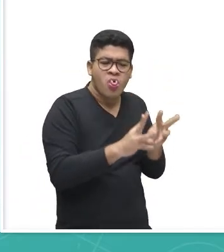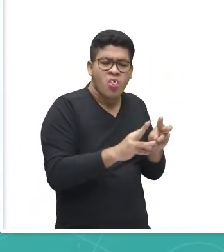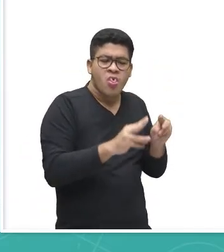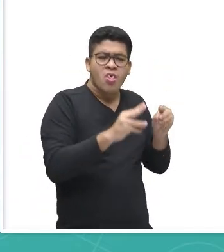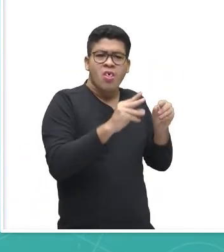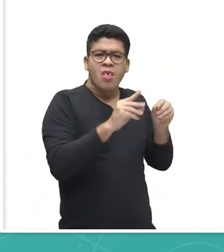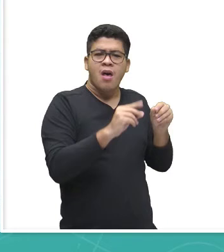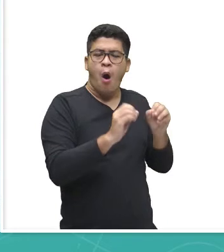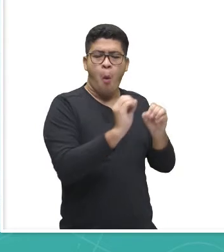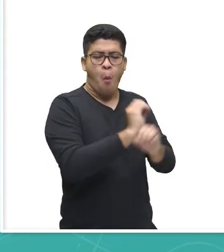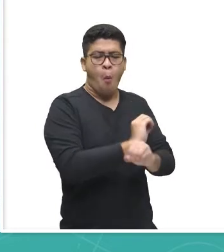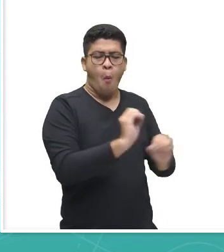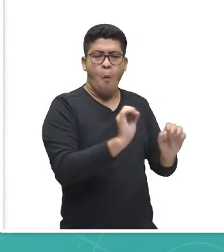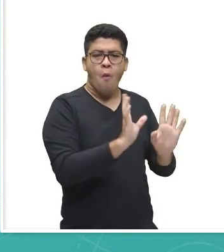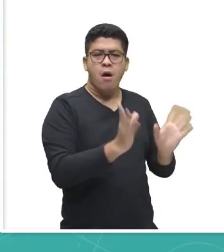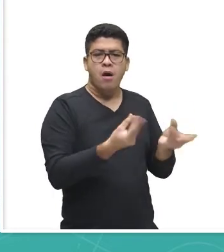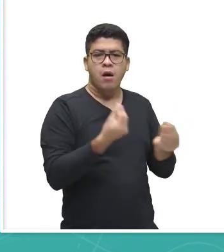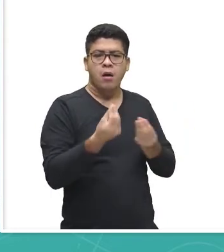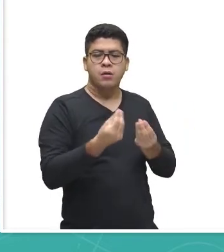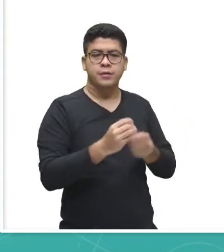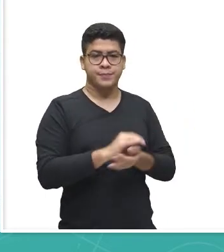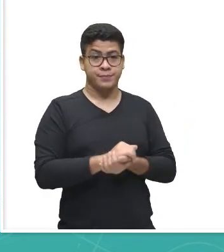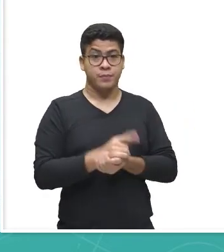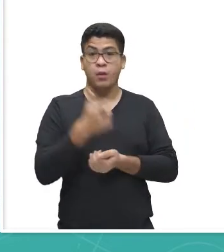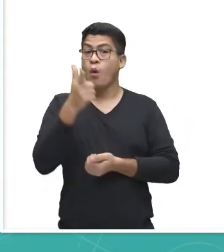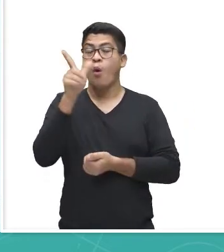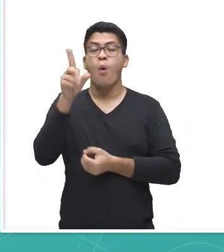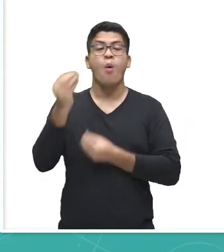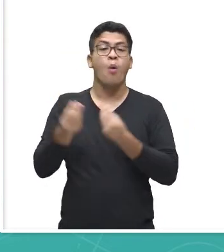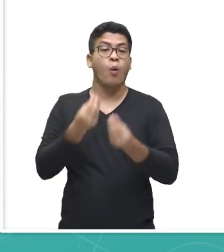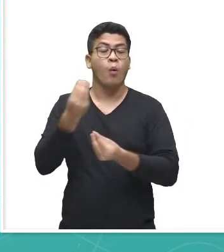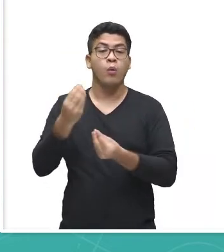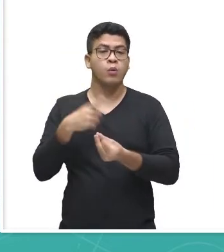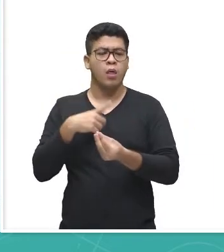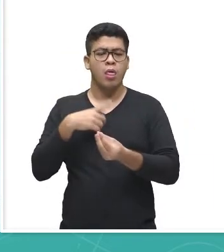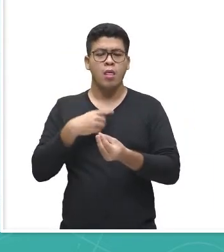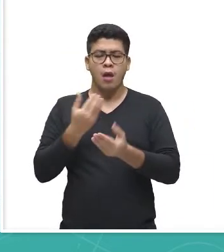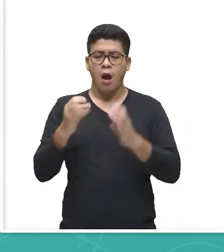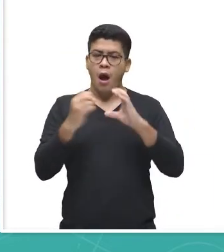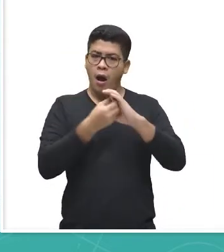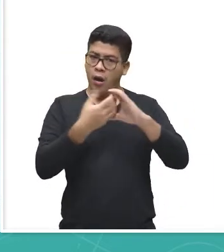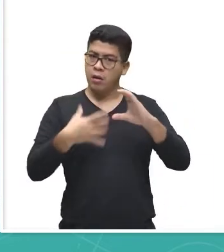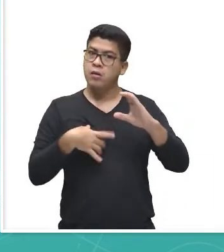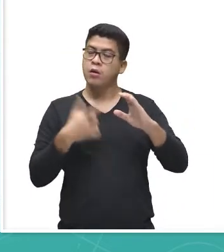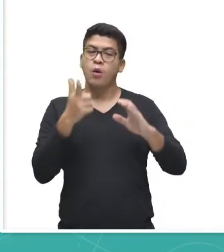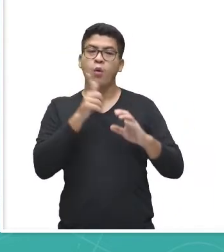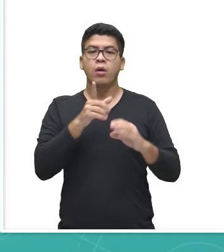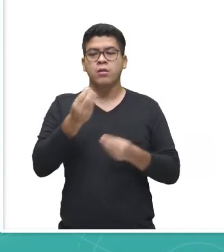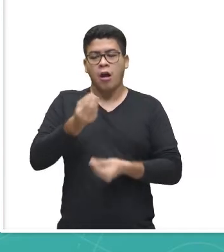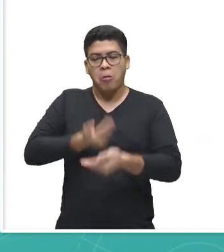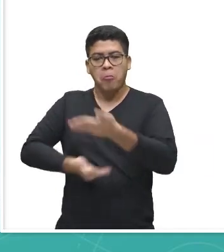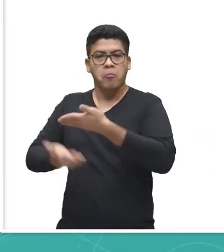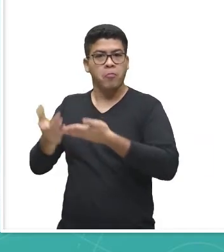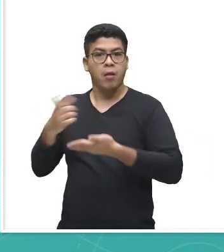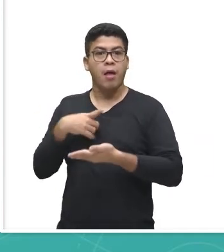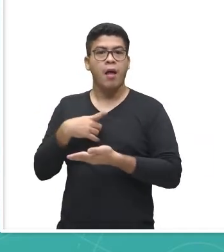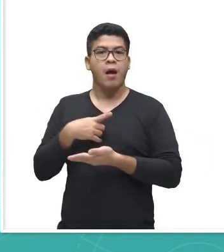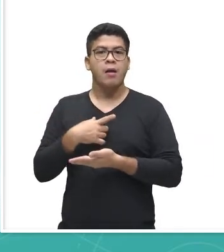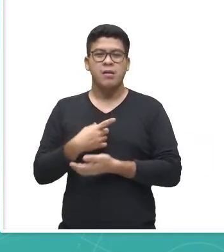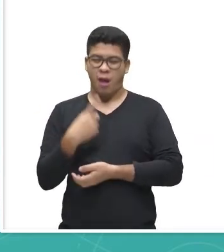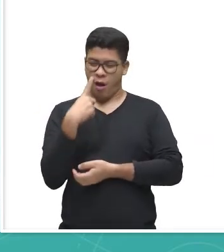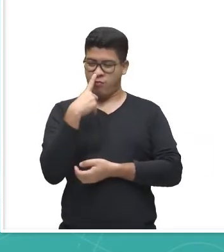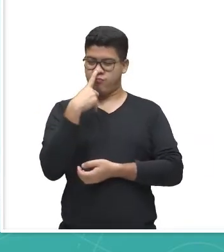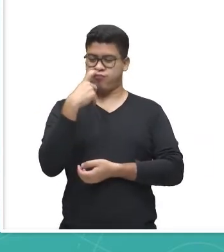opaca, certo? Outra propriedade que a gente consegue interagir ali com nossos órgãos do sentido é o odor, que